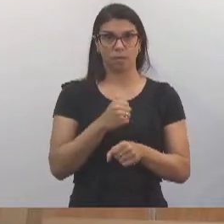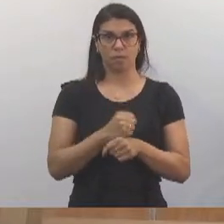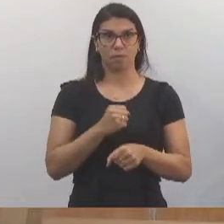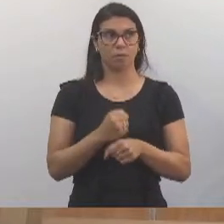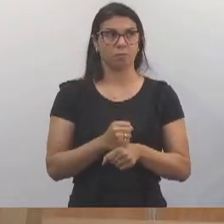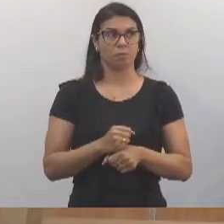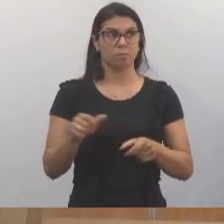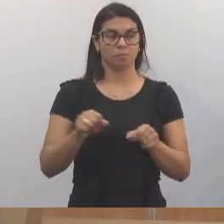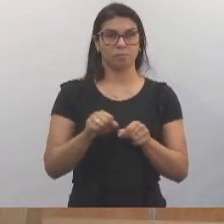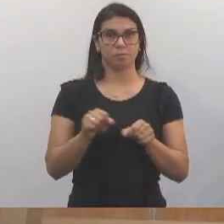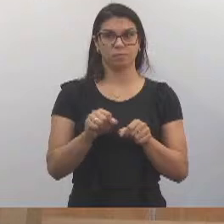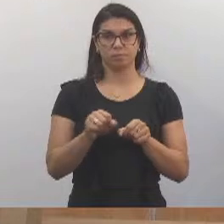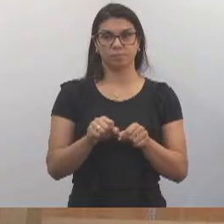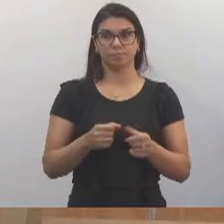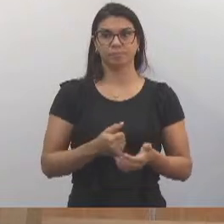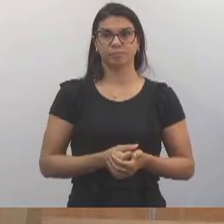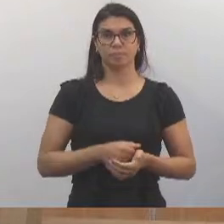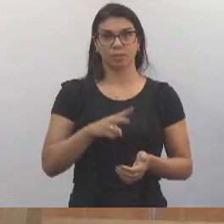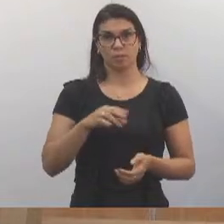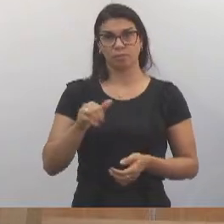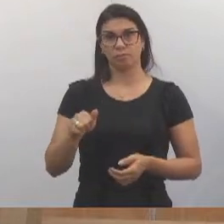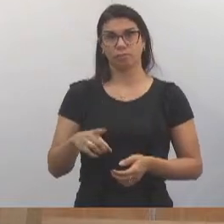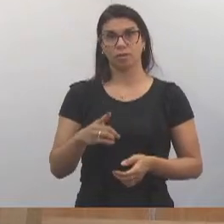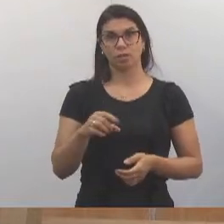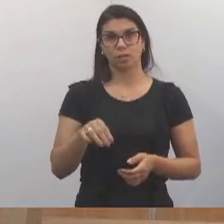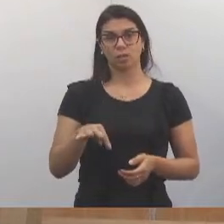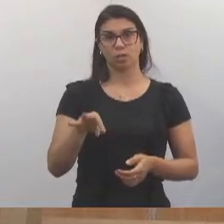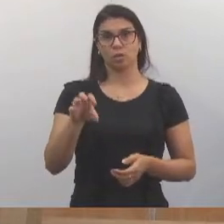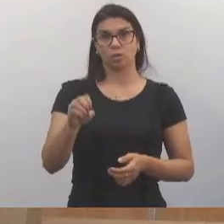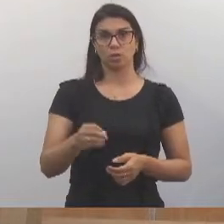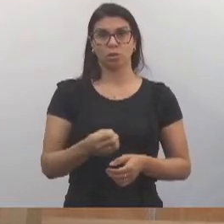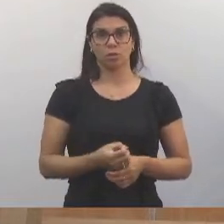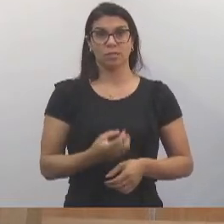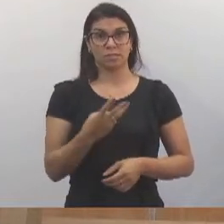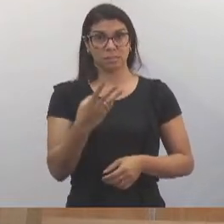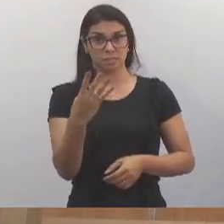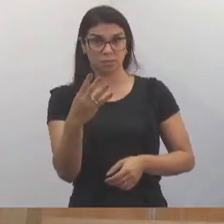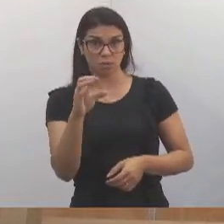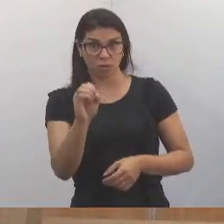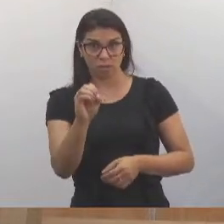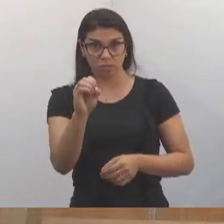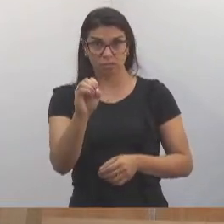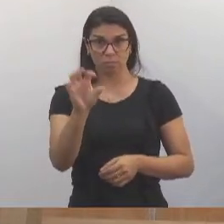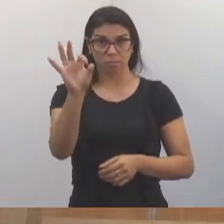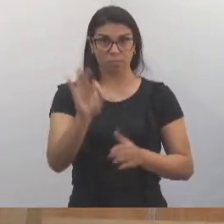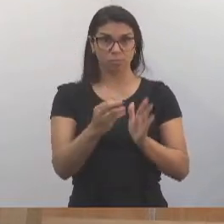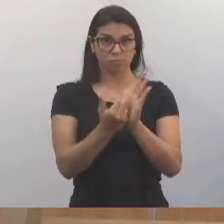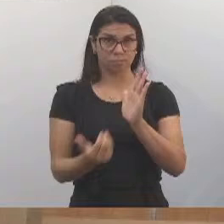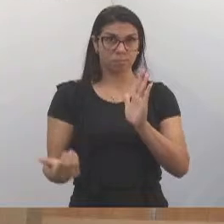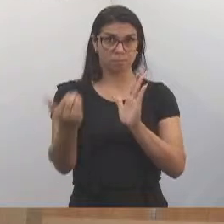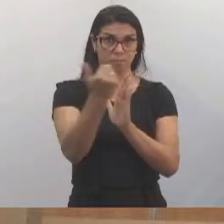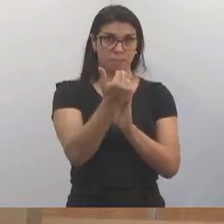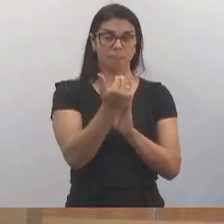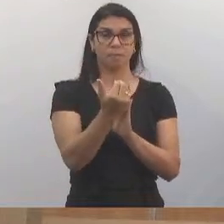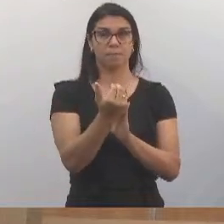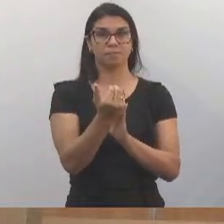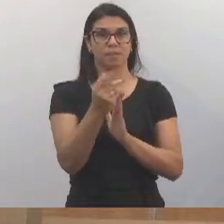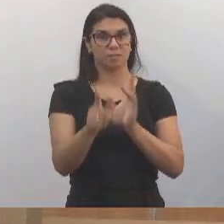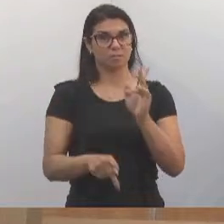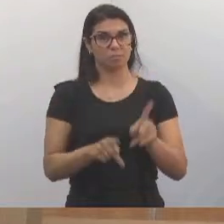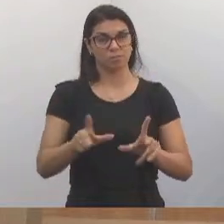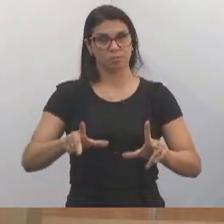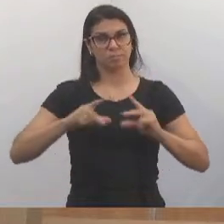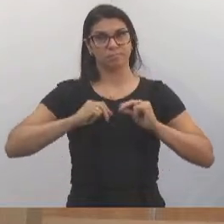que chega na ordem do viaduto, no caso, a 340% de elevação, a população